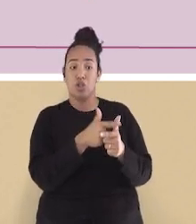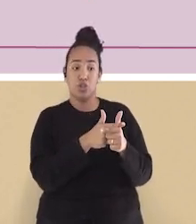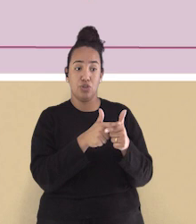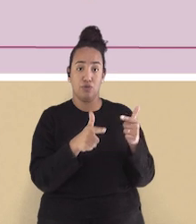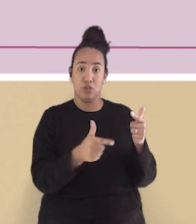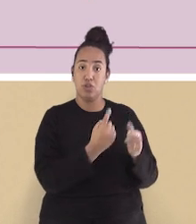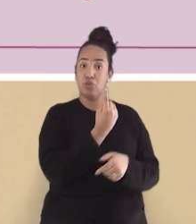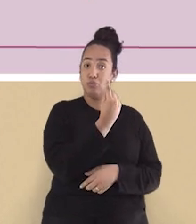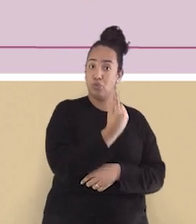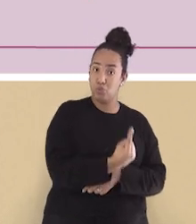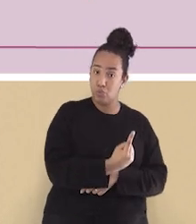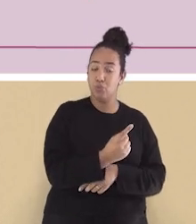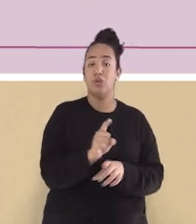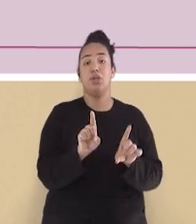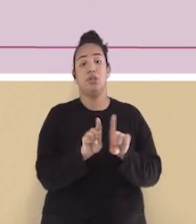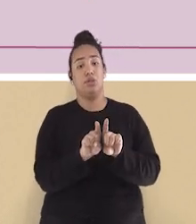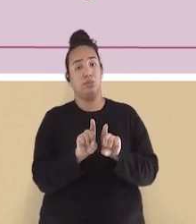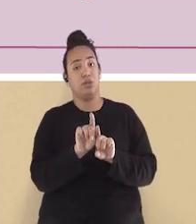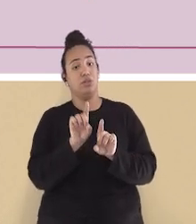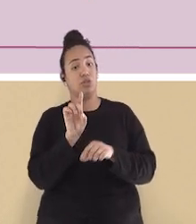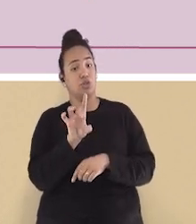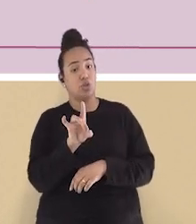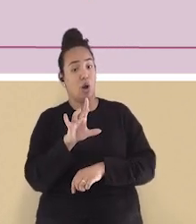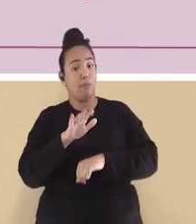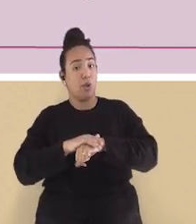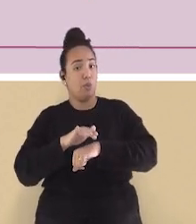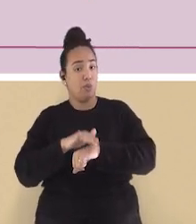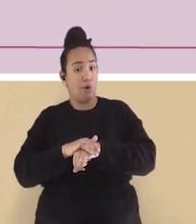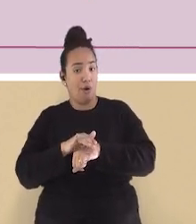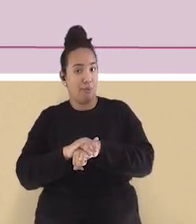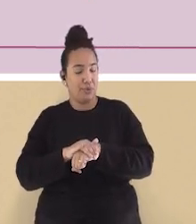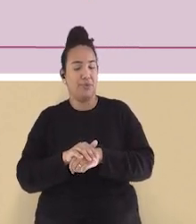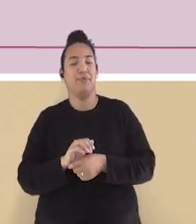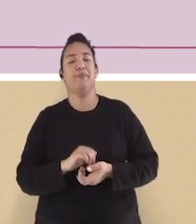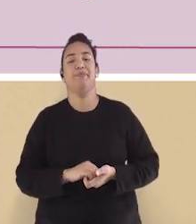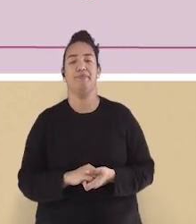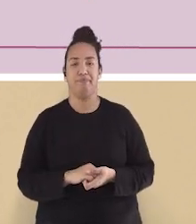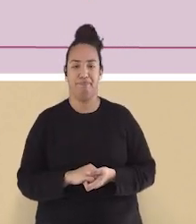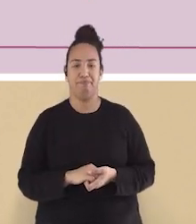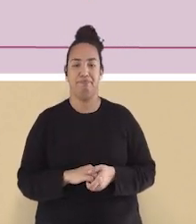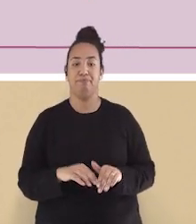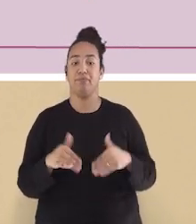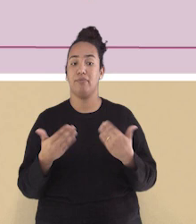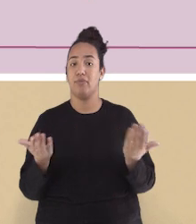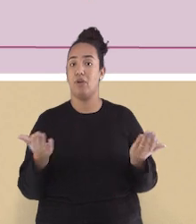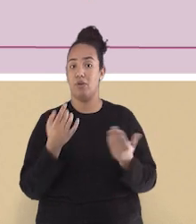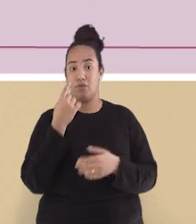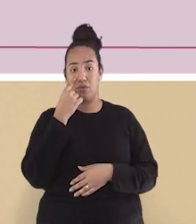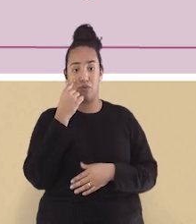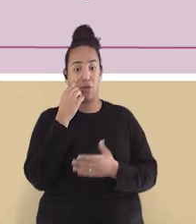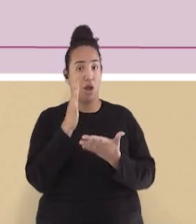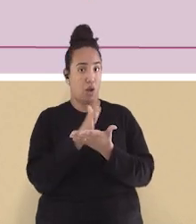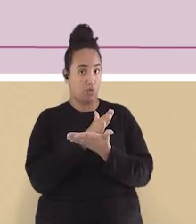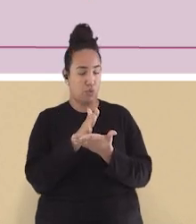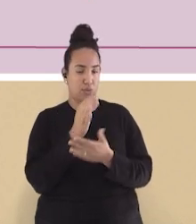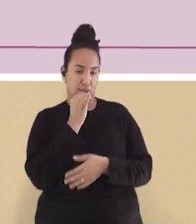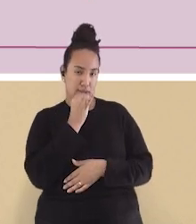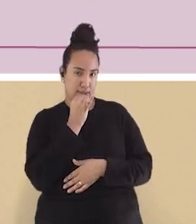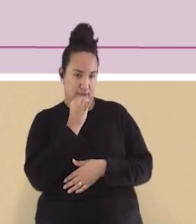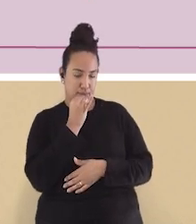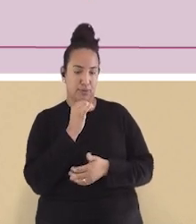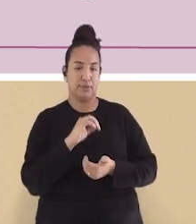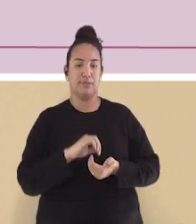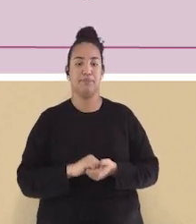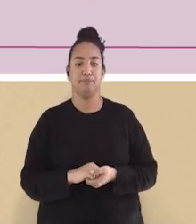seja, são aqueles números que só possuem o 1 e ele próprio como divisores. Vamos ver alguns exemplos